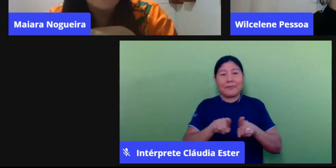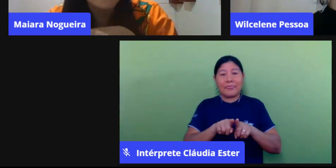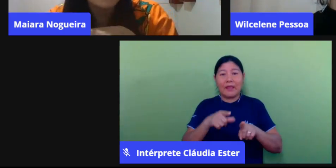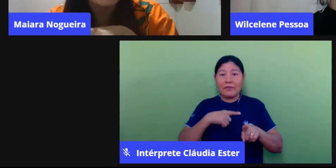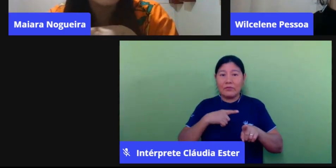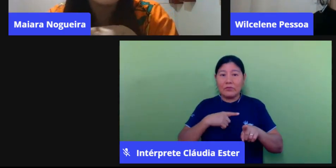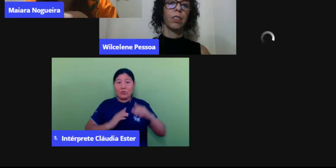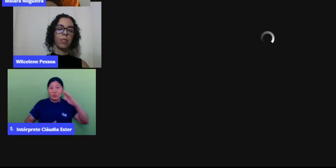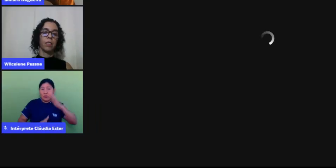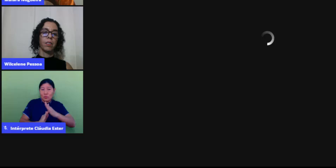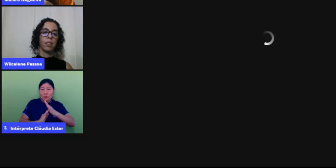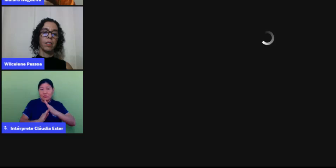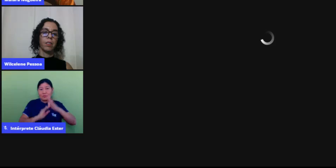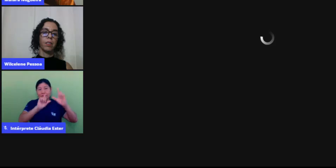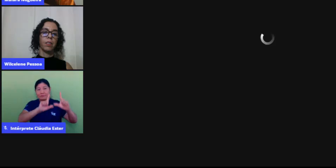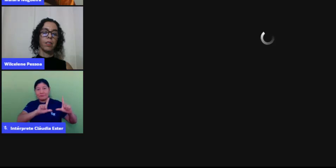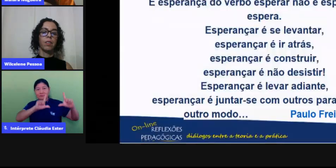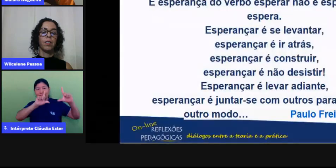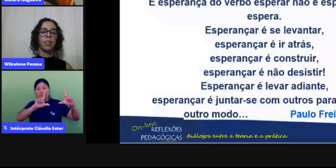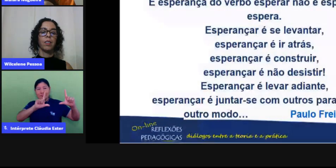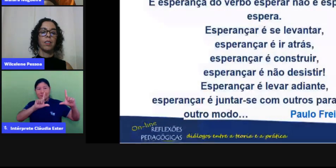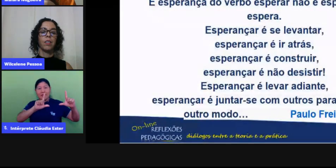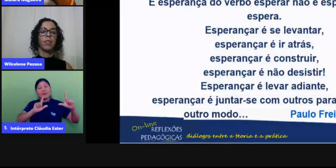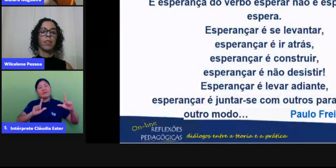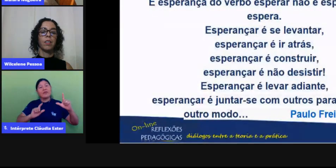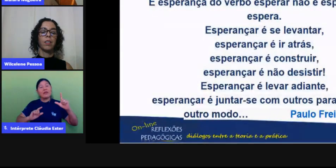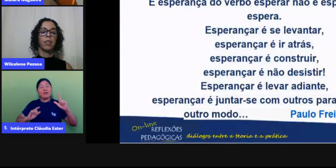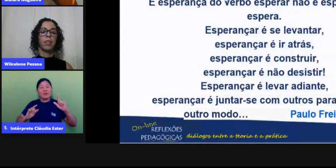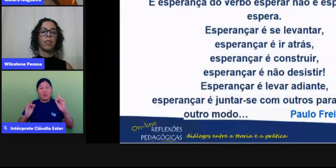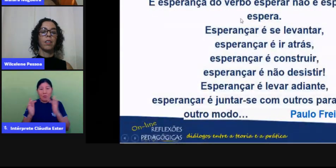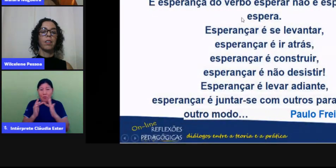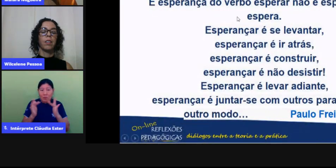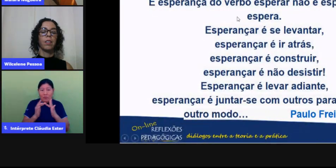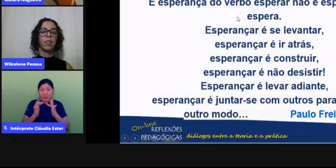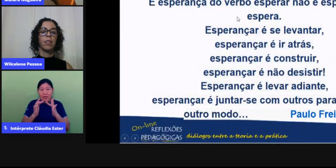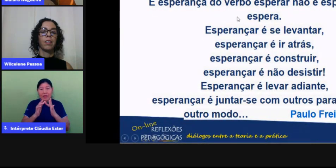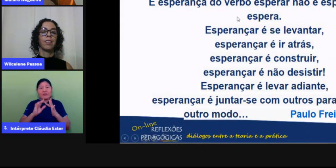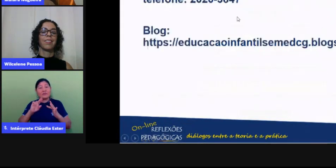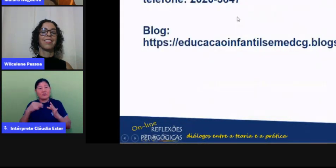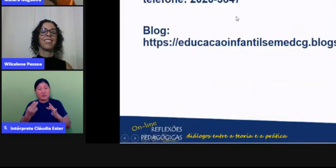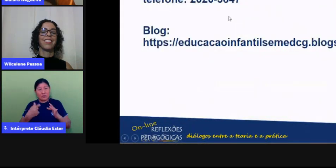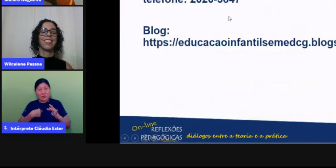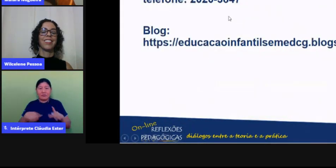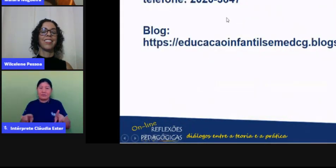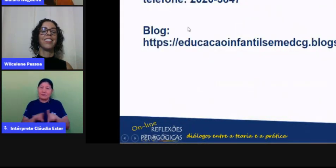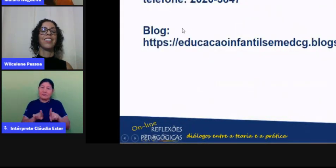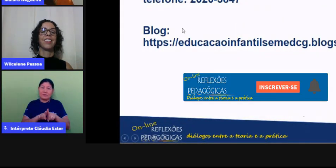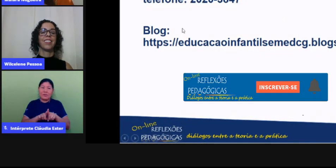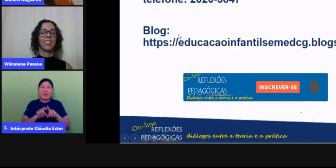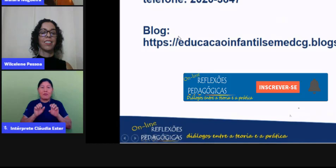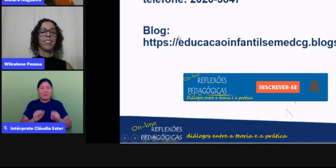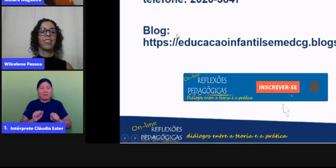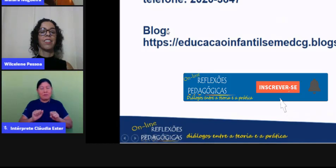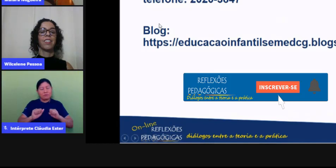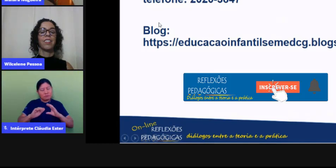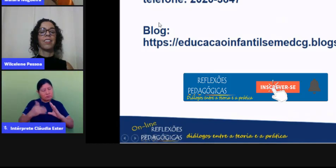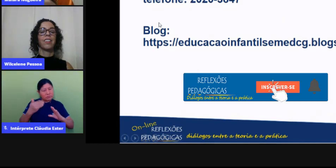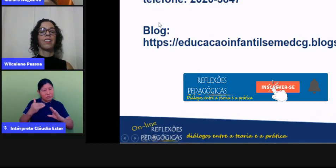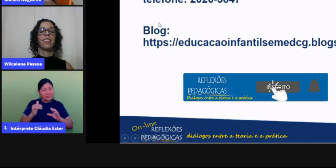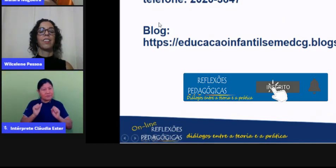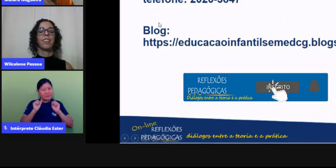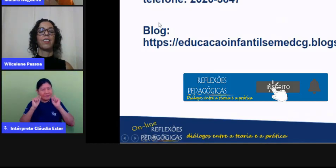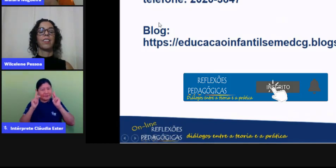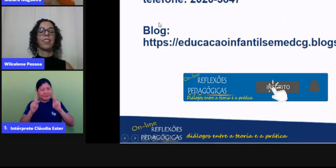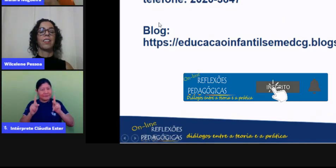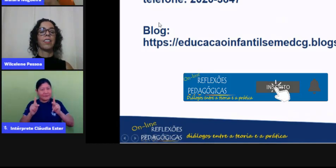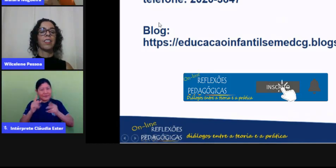nossos contatos. Fiquem à vontade e falem sempre, vamos estar juntos nesse caminho. Então,